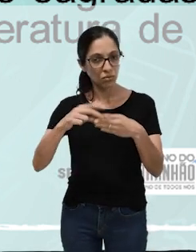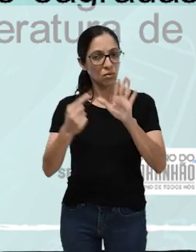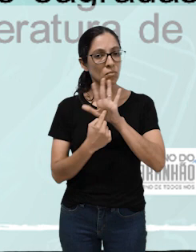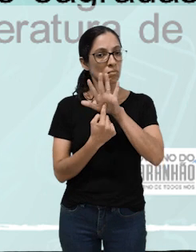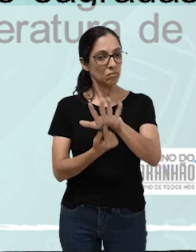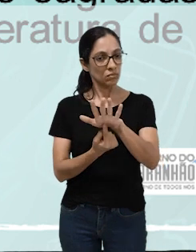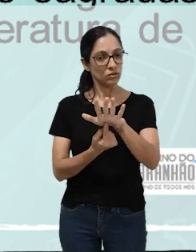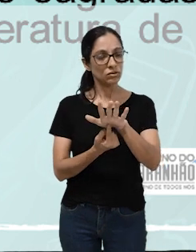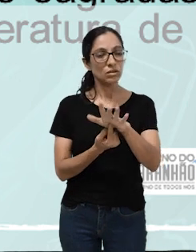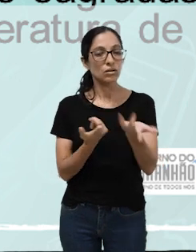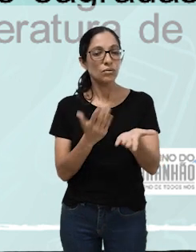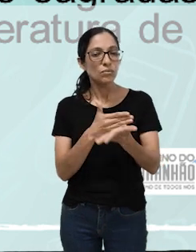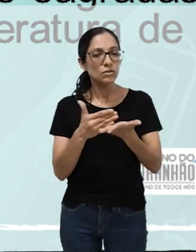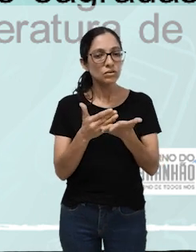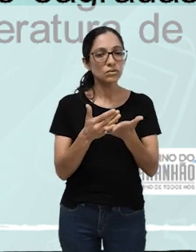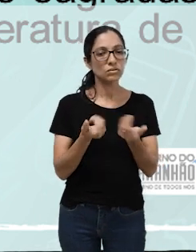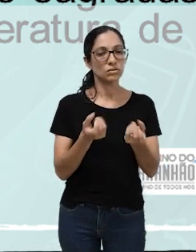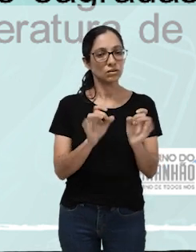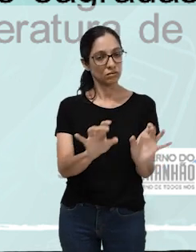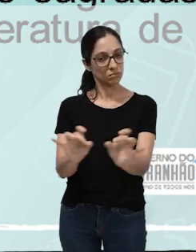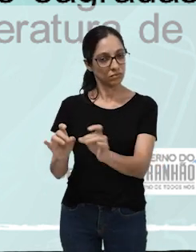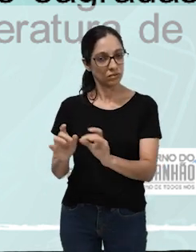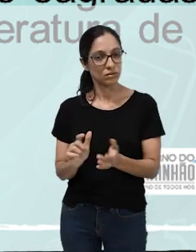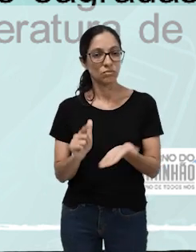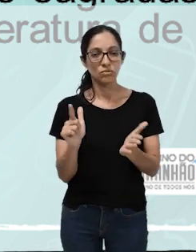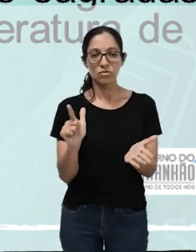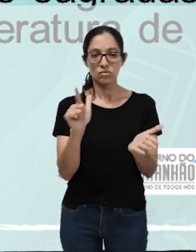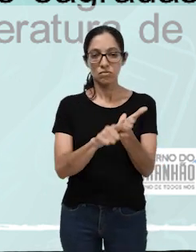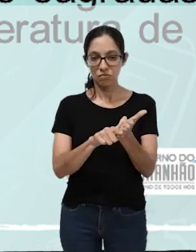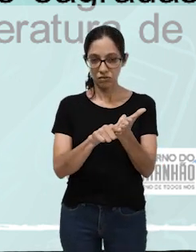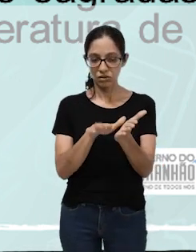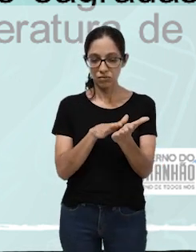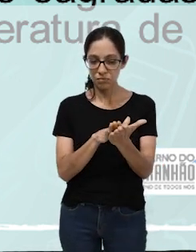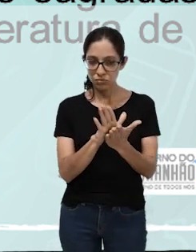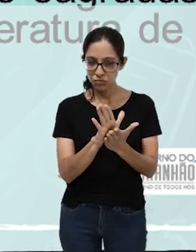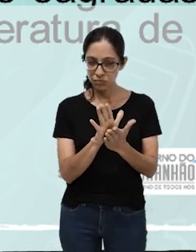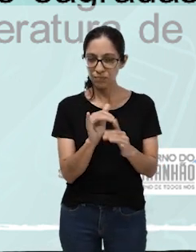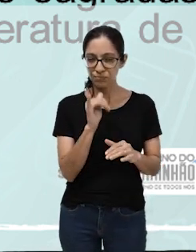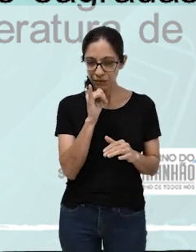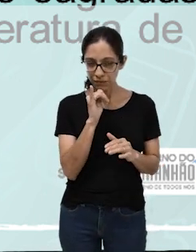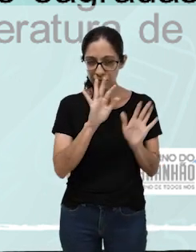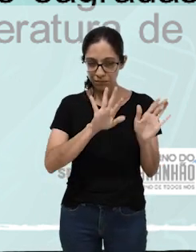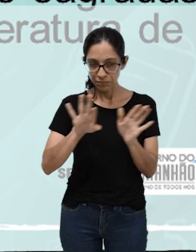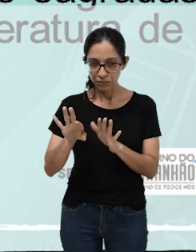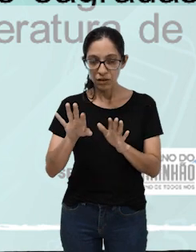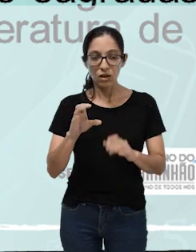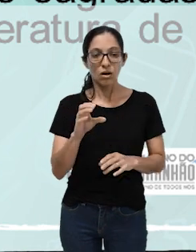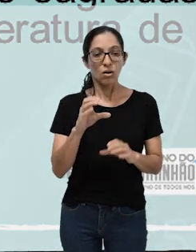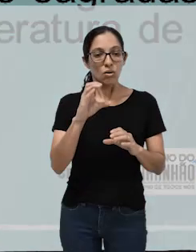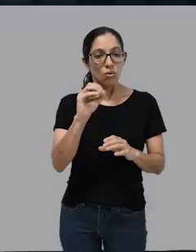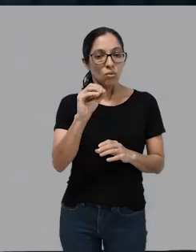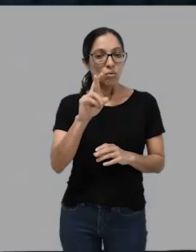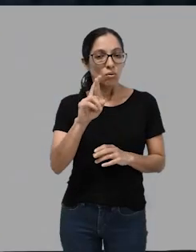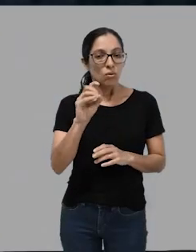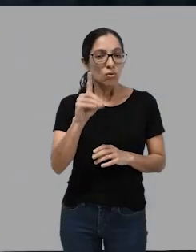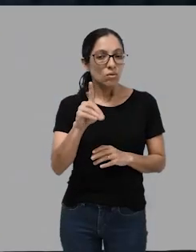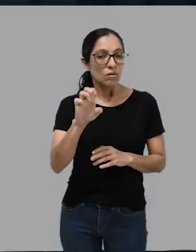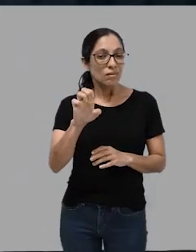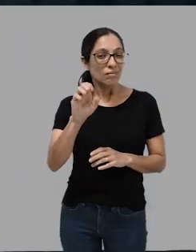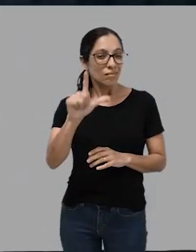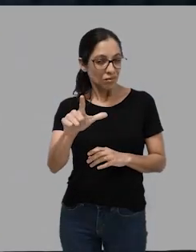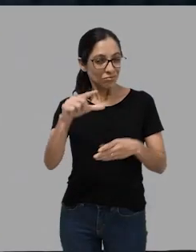da comercialização de folhetos impressos então assim o Cordel é um livrinho eu vou trazer em outra aula para vocês eu vou atrás